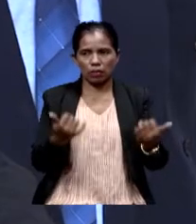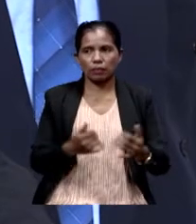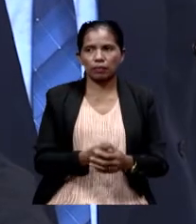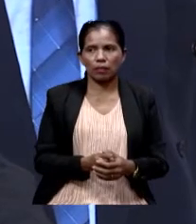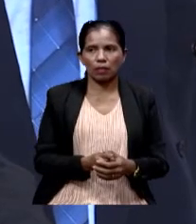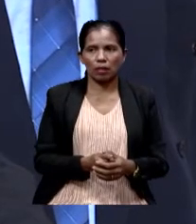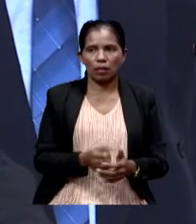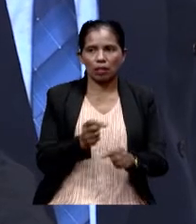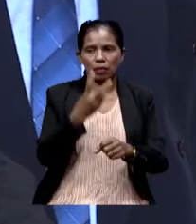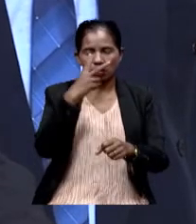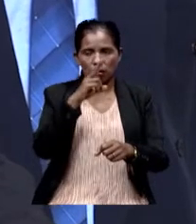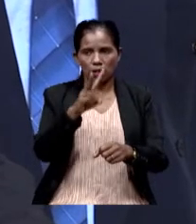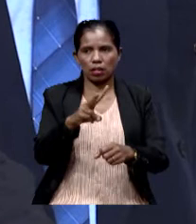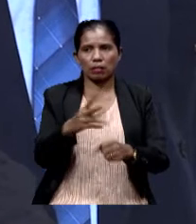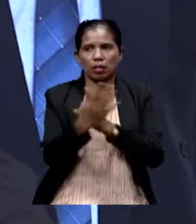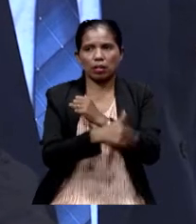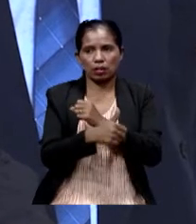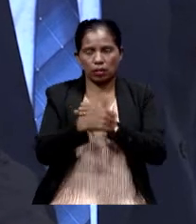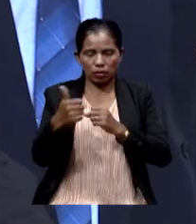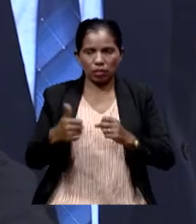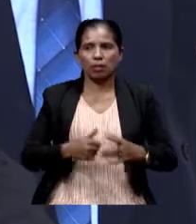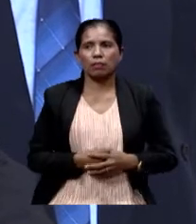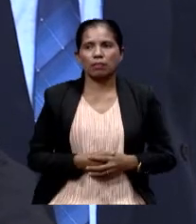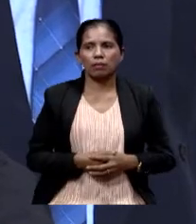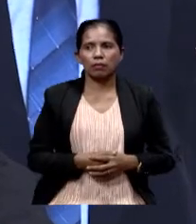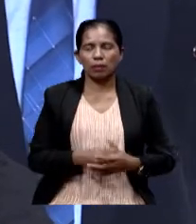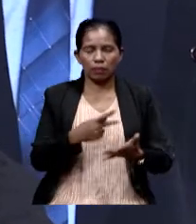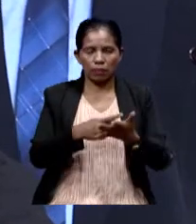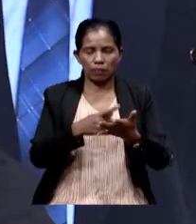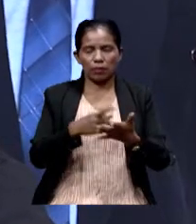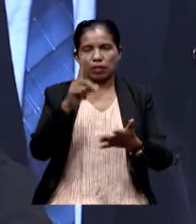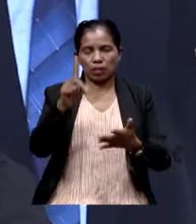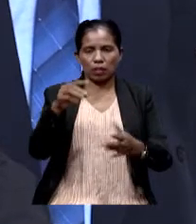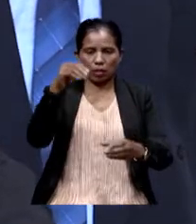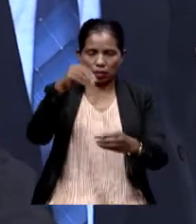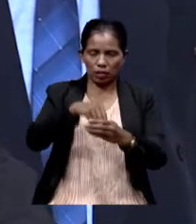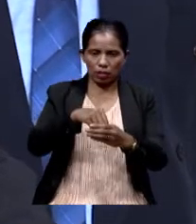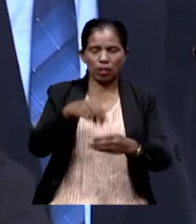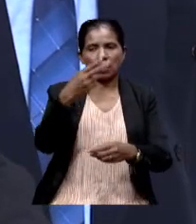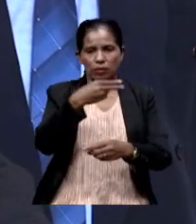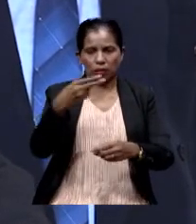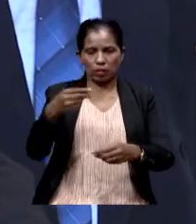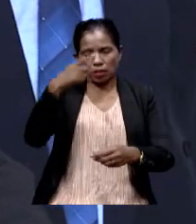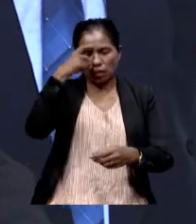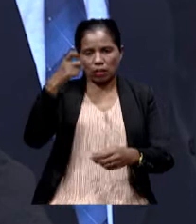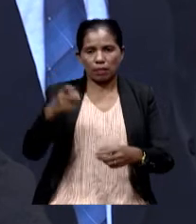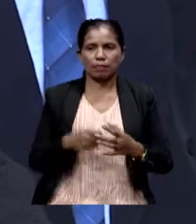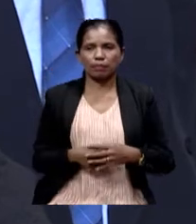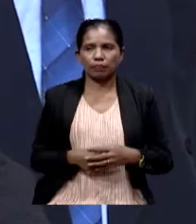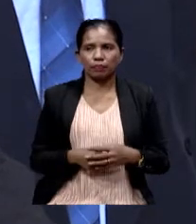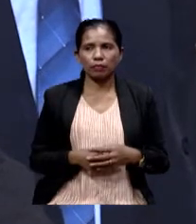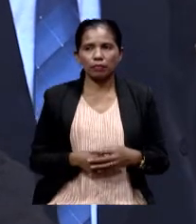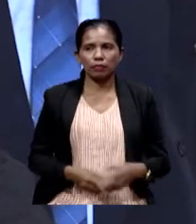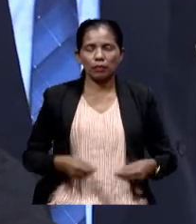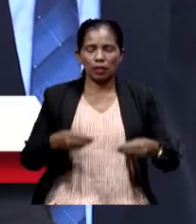lor sensamento e a raio, registro ser né, proposta idamos inclui a Indonésia. Também foi em lais delegação